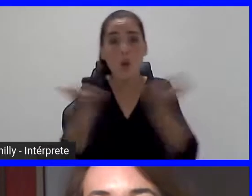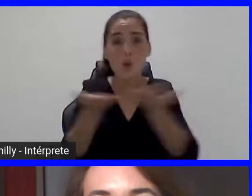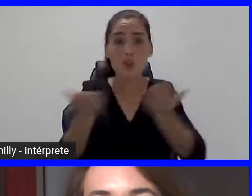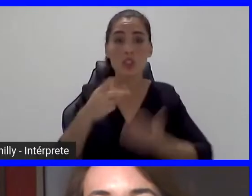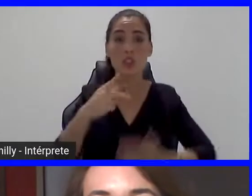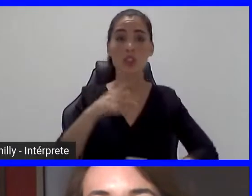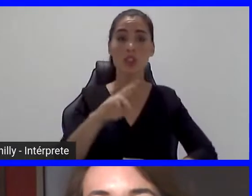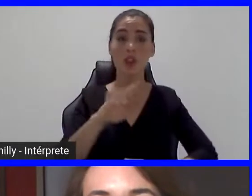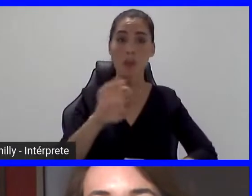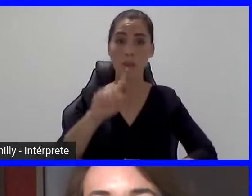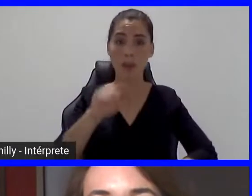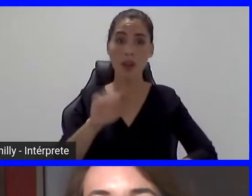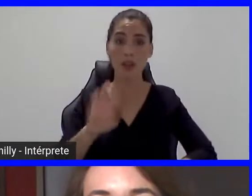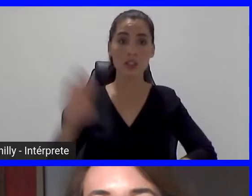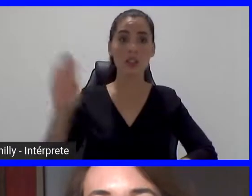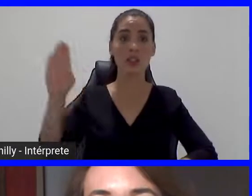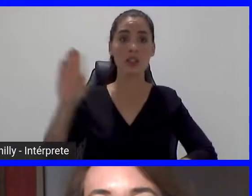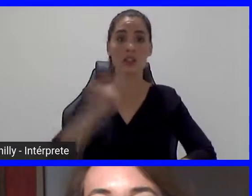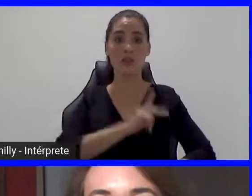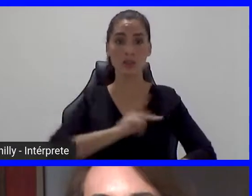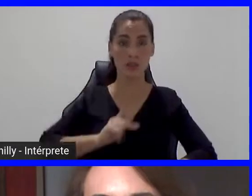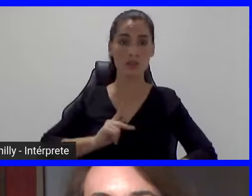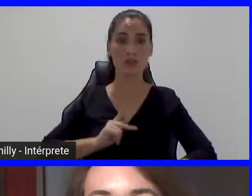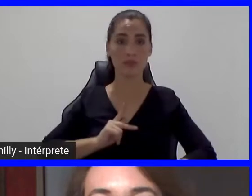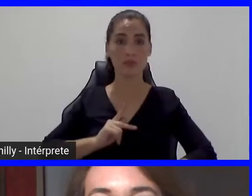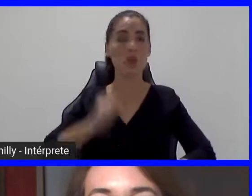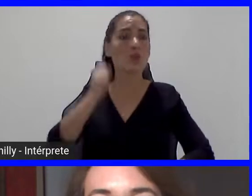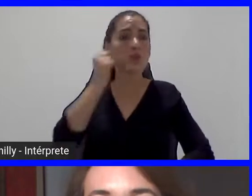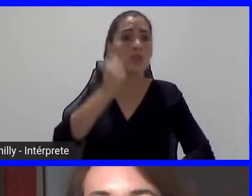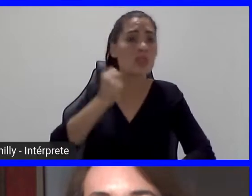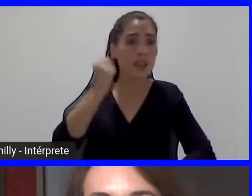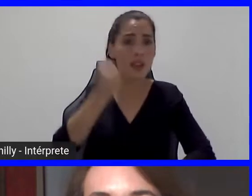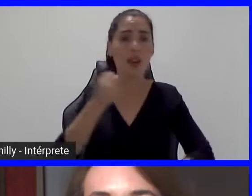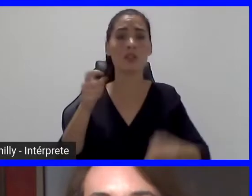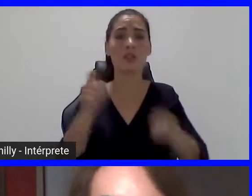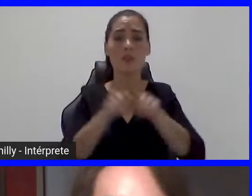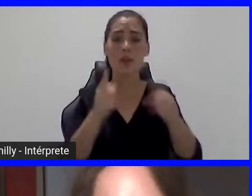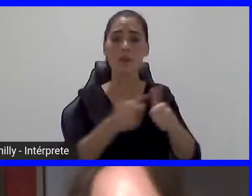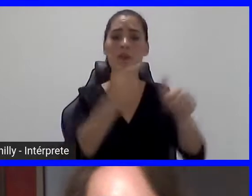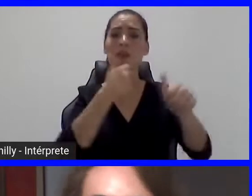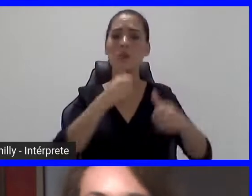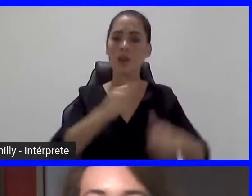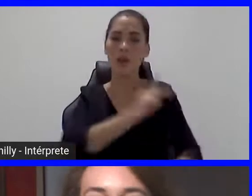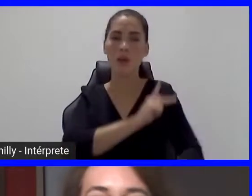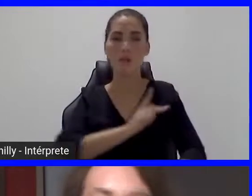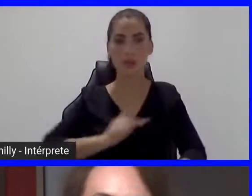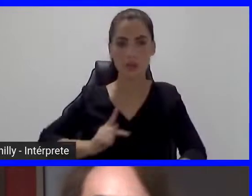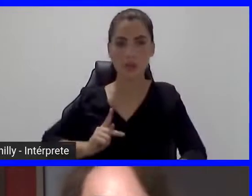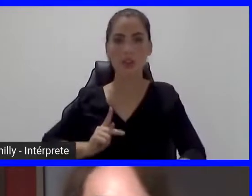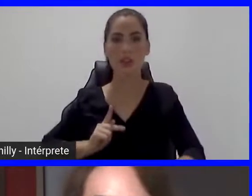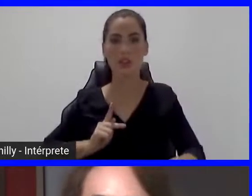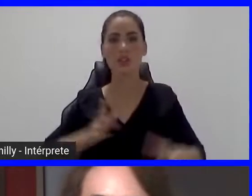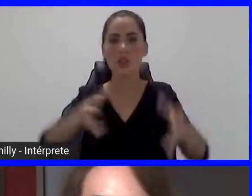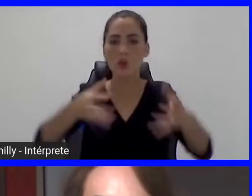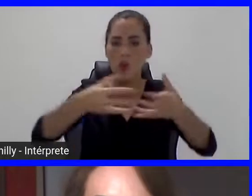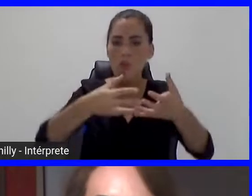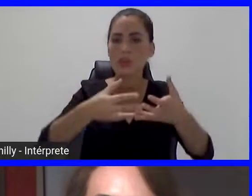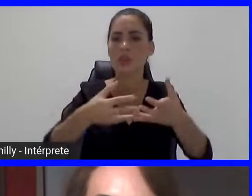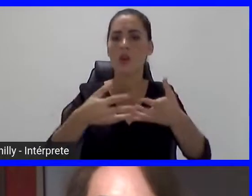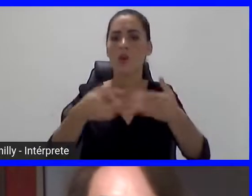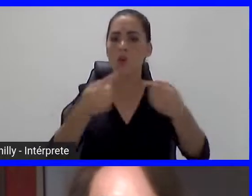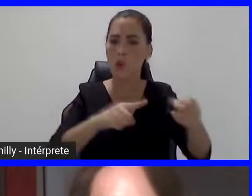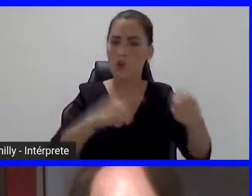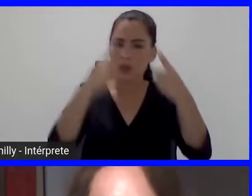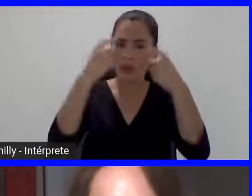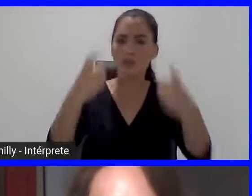mulher a ser presidente da Comissão de Combate à Violência contra a Mulher, a primeira mulher presidente da comissão considerada para muitos como